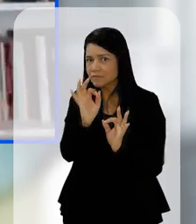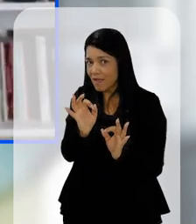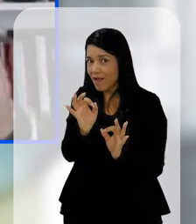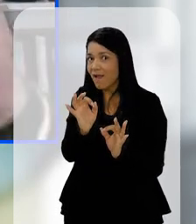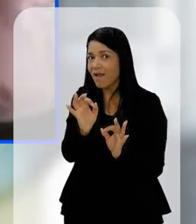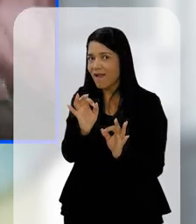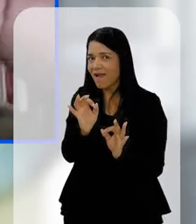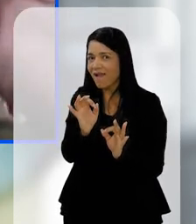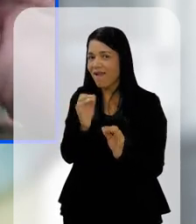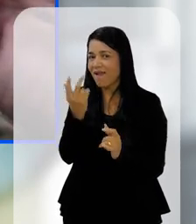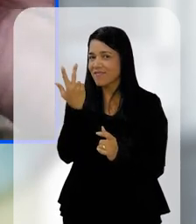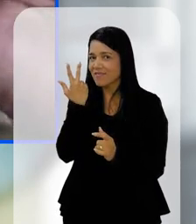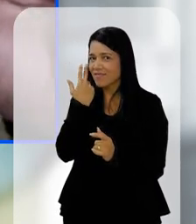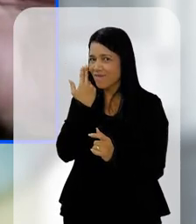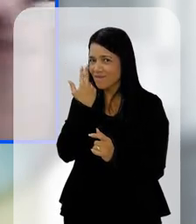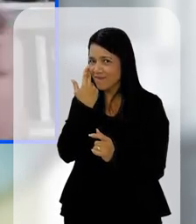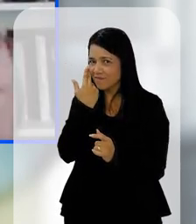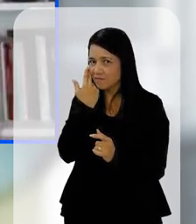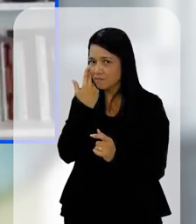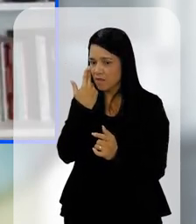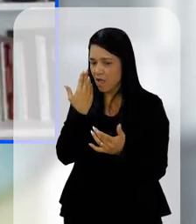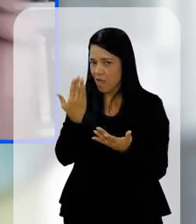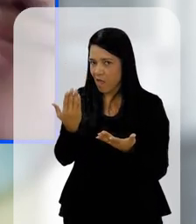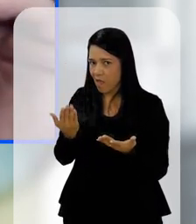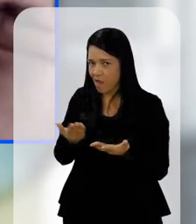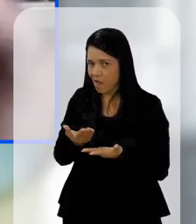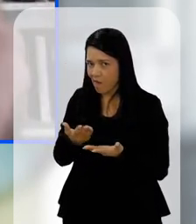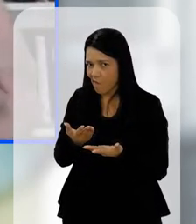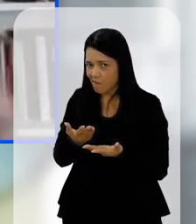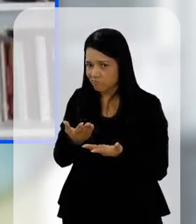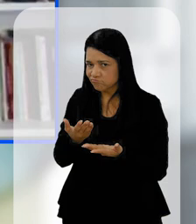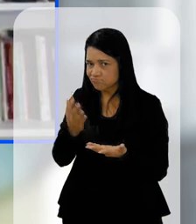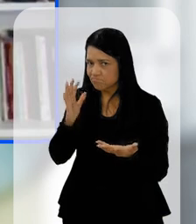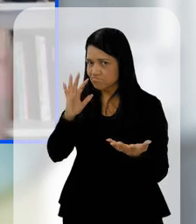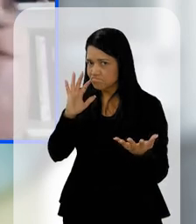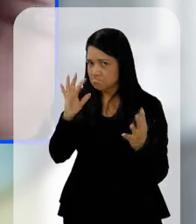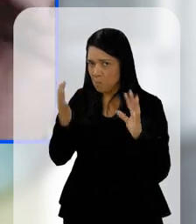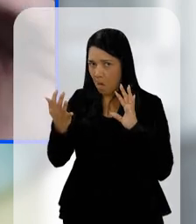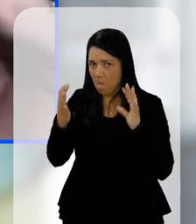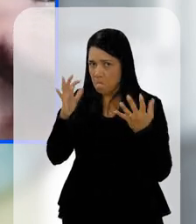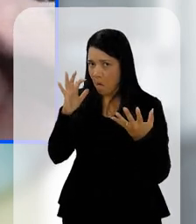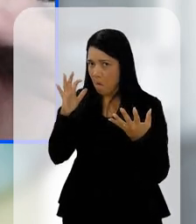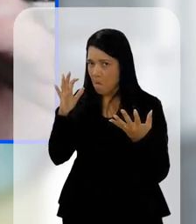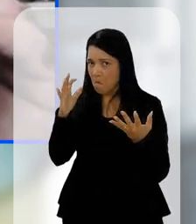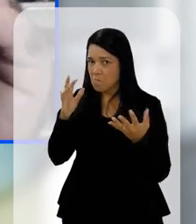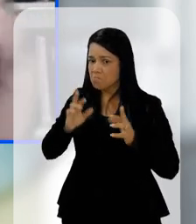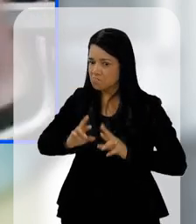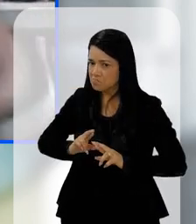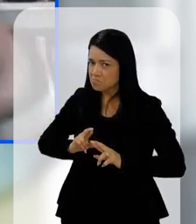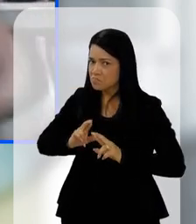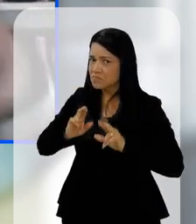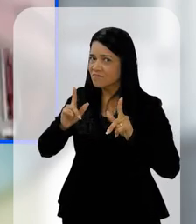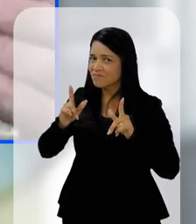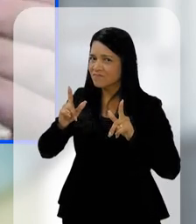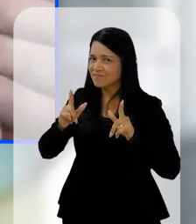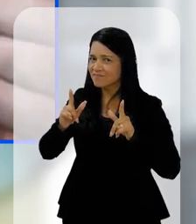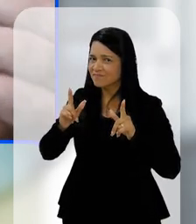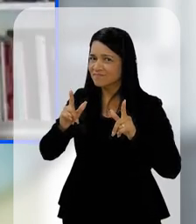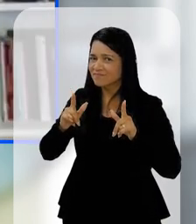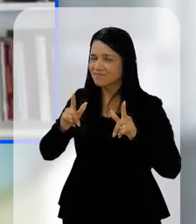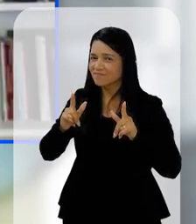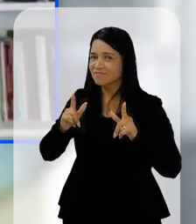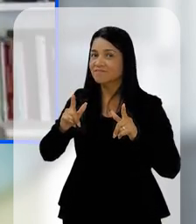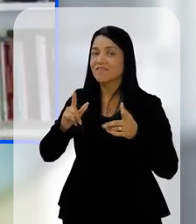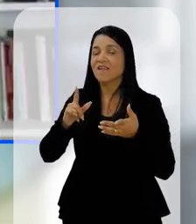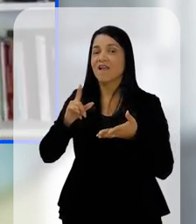bonito enquanto estamos na normalidade. Só que esse tempo da normalidade, ele agora está mais escasso, porque os eventos estão mais